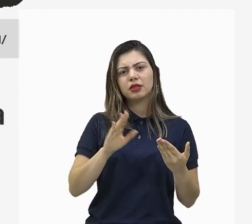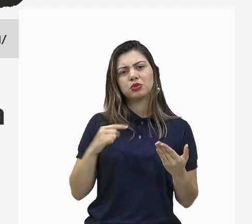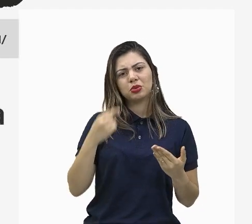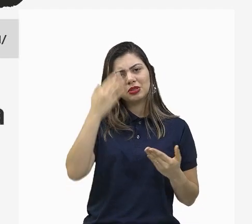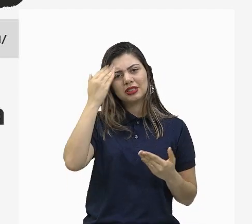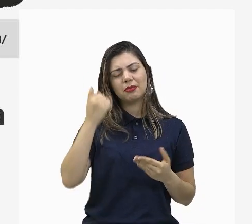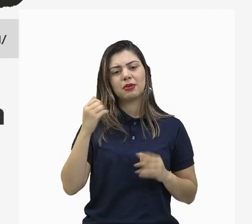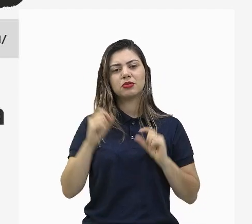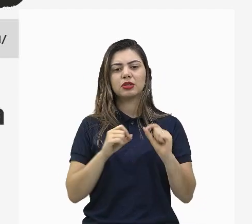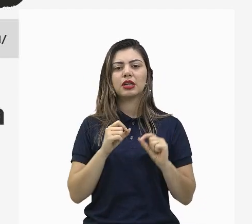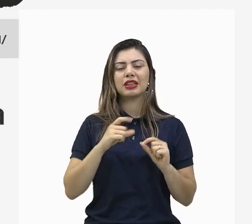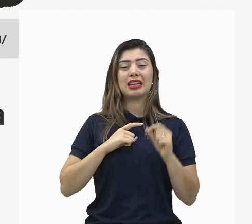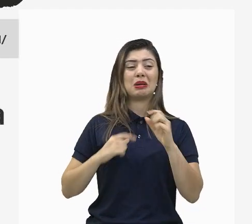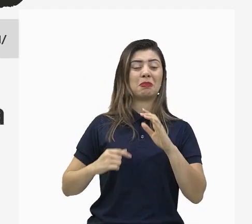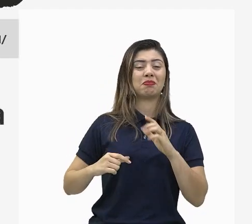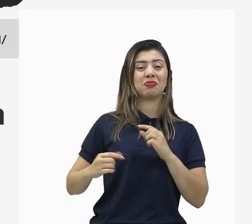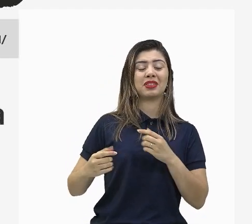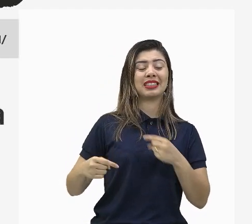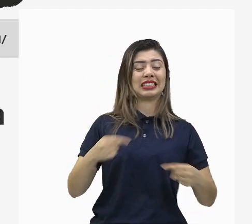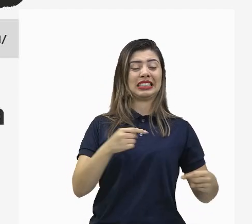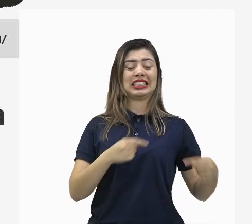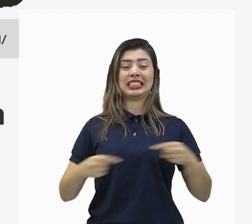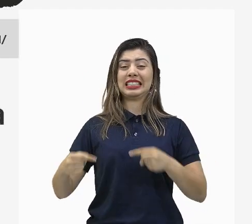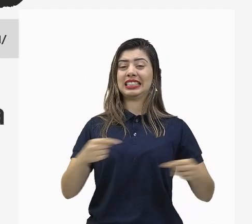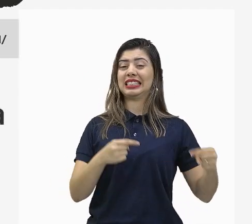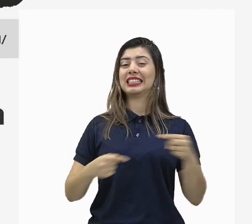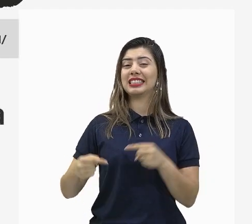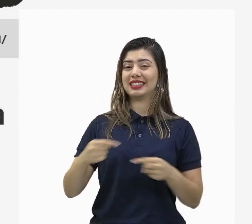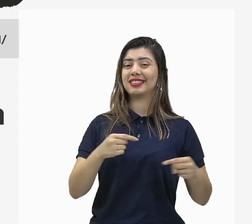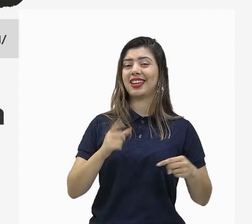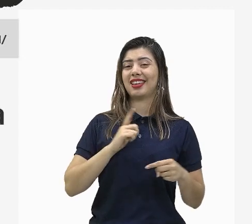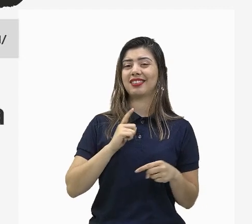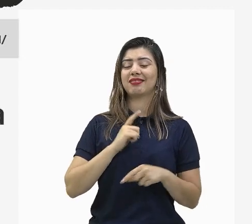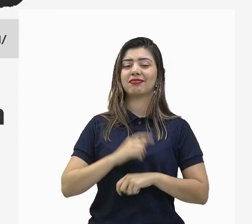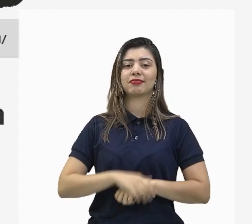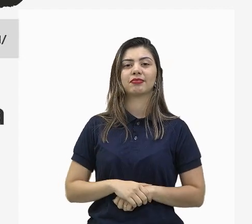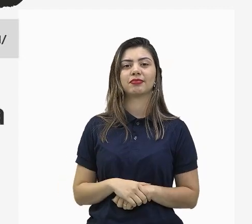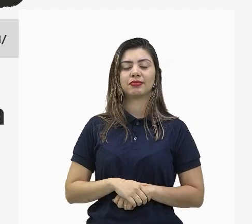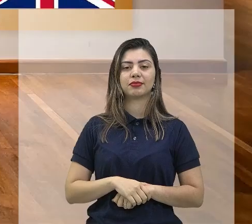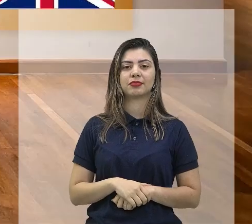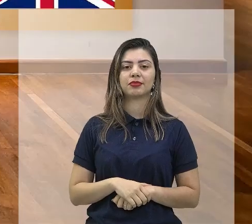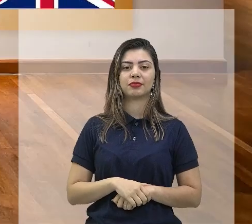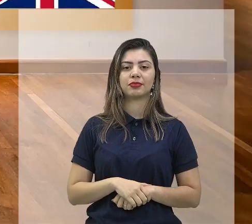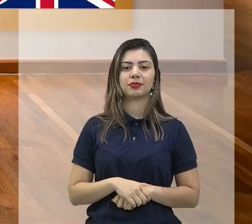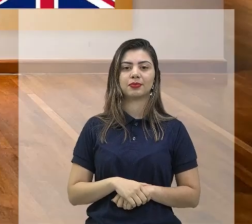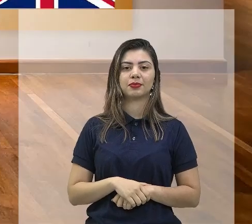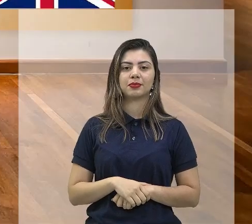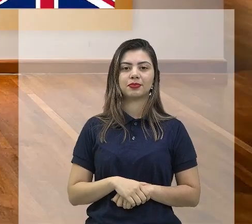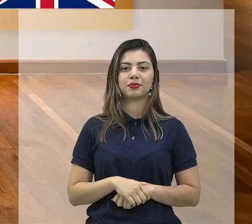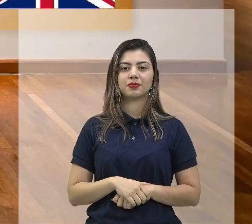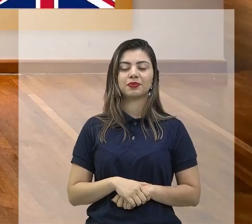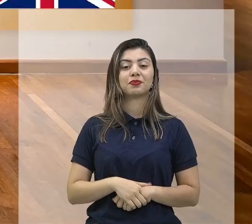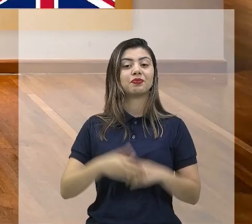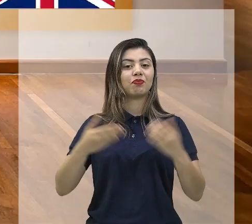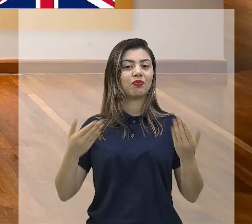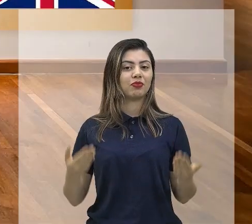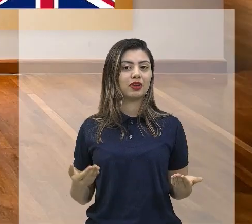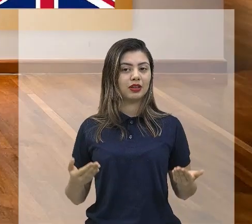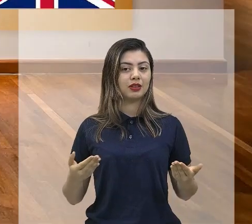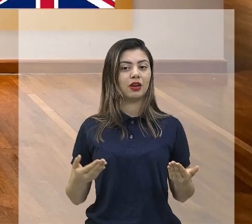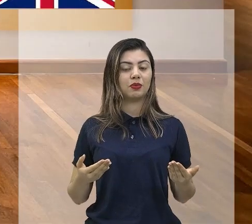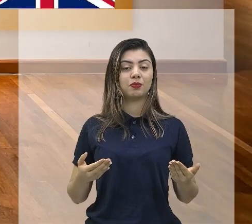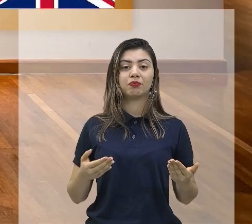gente vai ver aumentar a tensão entre esses dois países. Ok? E olha só, nós temos então aí neste contexto